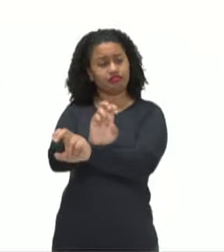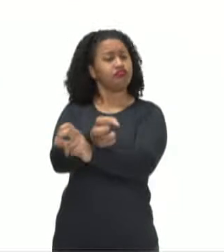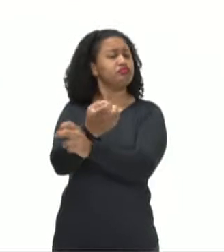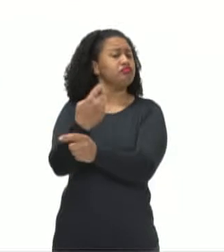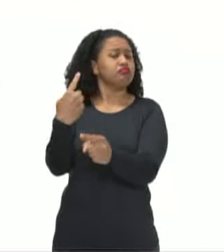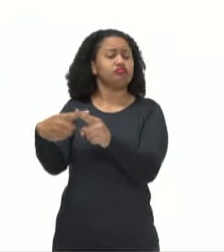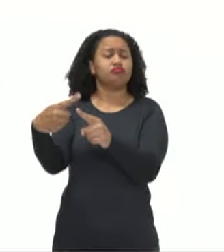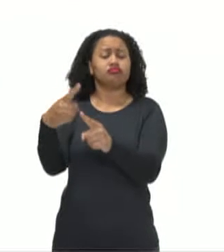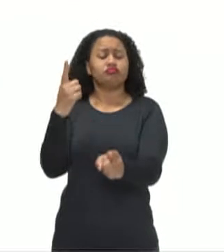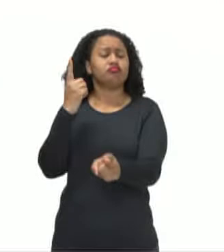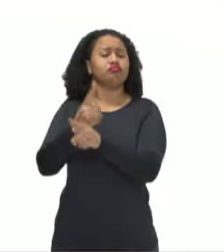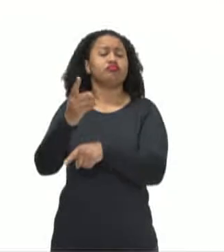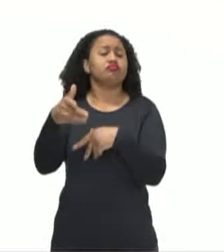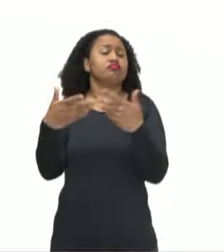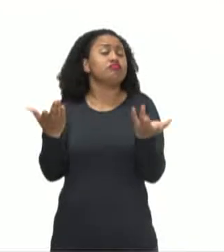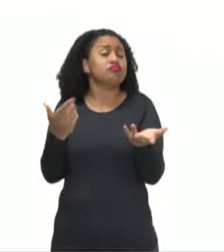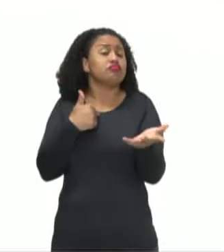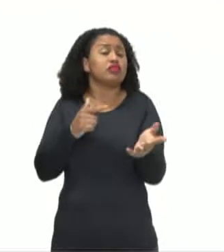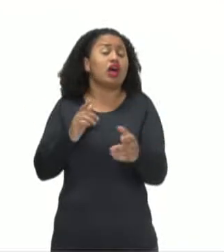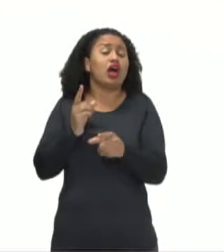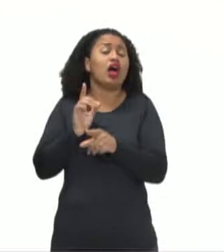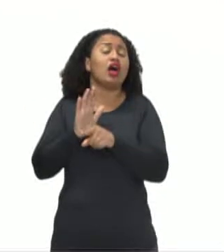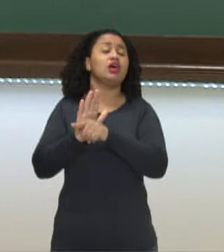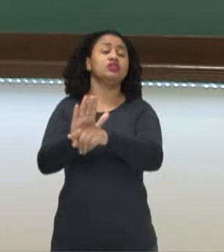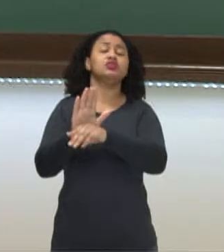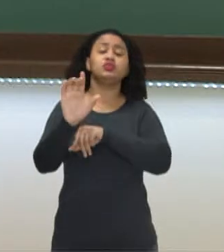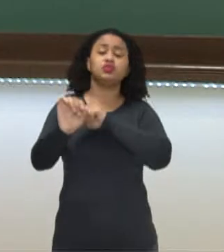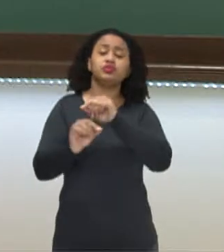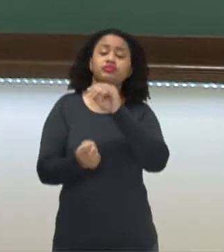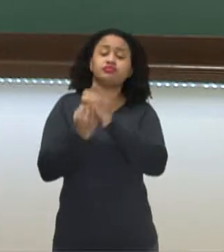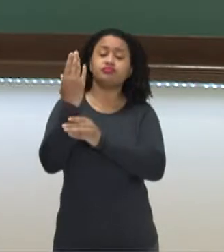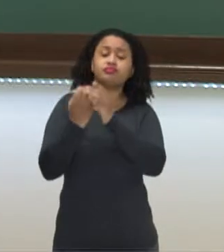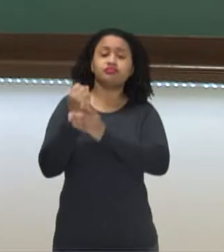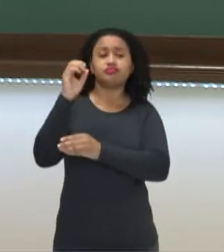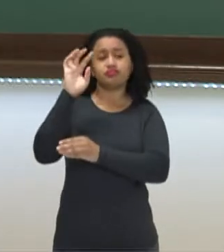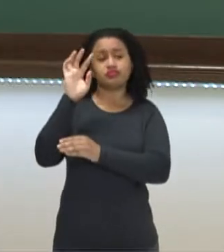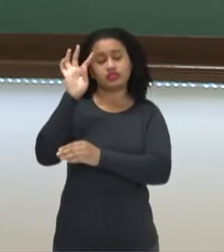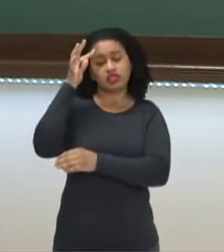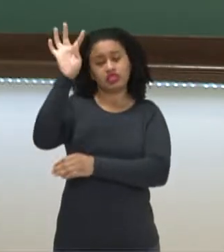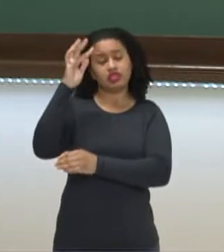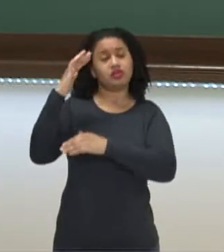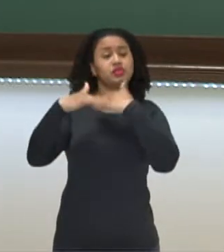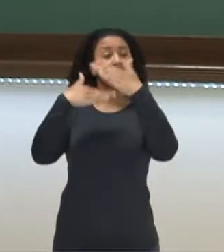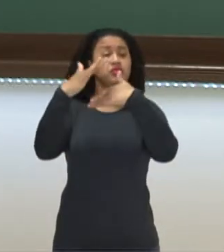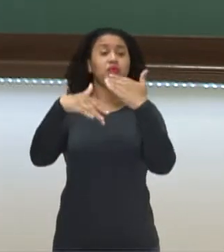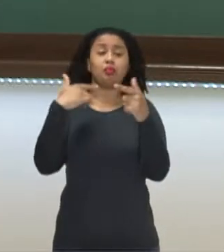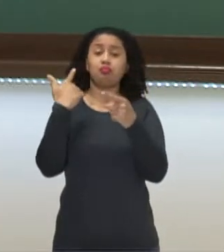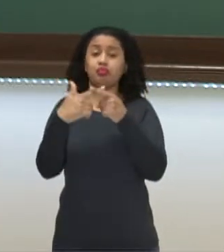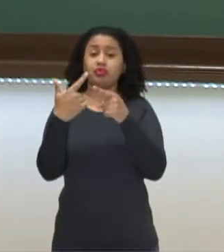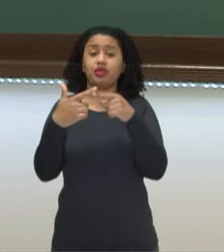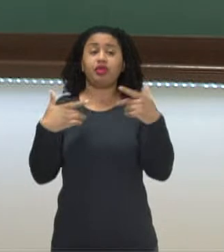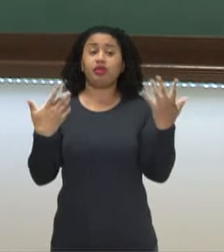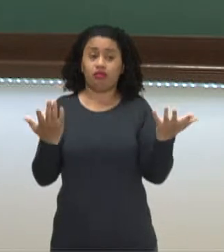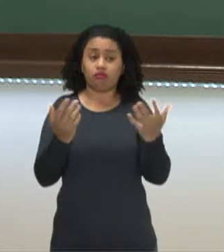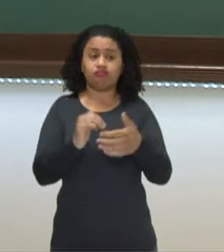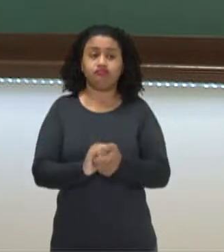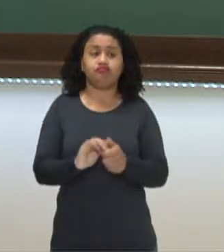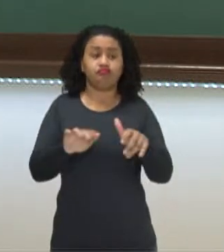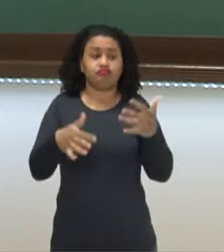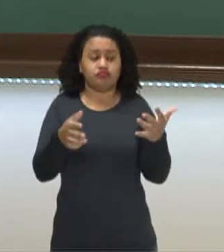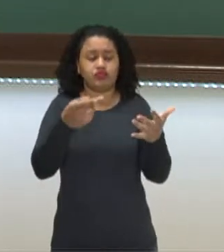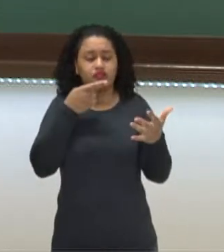descoberta dos fósseis ajudou na criação das teorias evolucionistas? Então, quando nós falamos